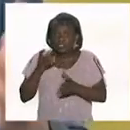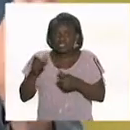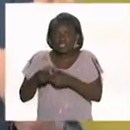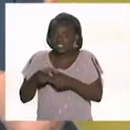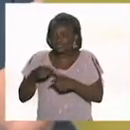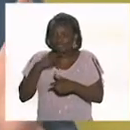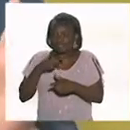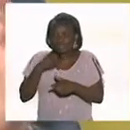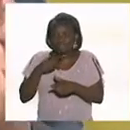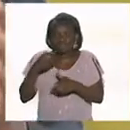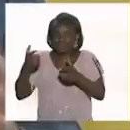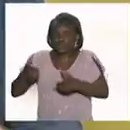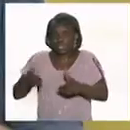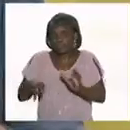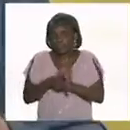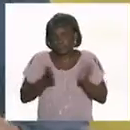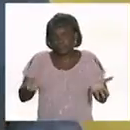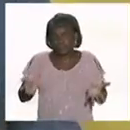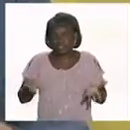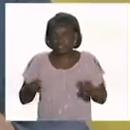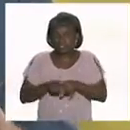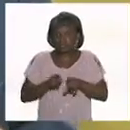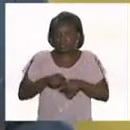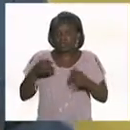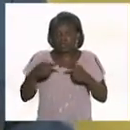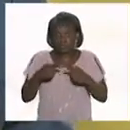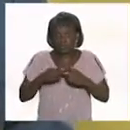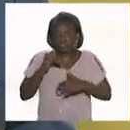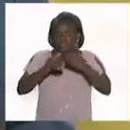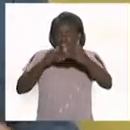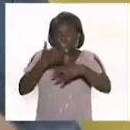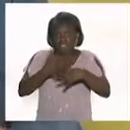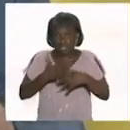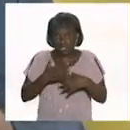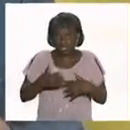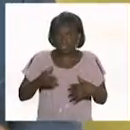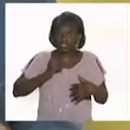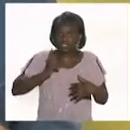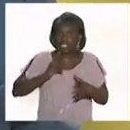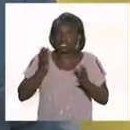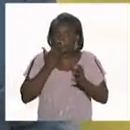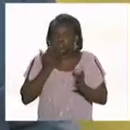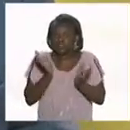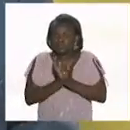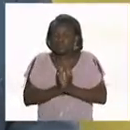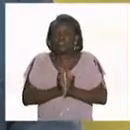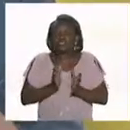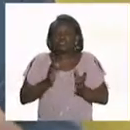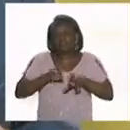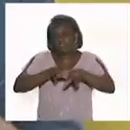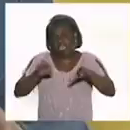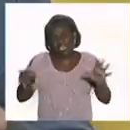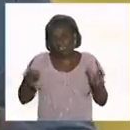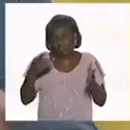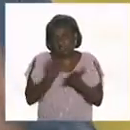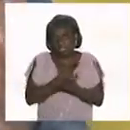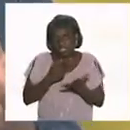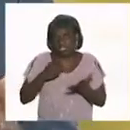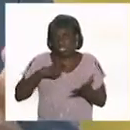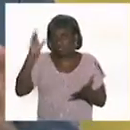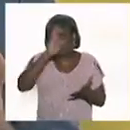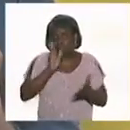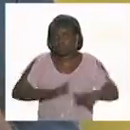times que estão perdendo um pouco o seu lugar. E tem a ver um pouco também com o desenvolvimento da cidade. Por um lado, esses clubes, por uma série de fatores que acho que